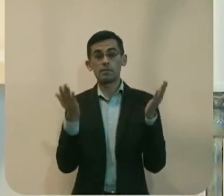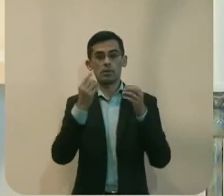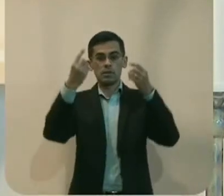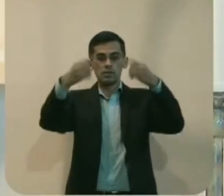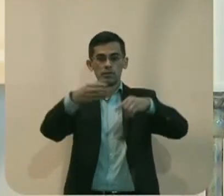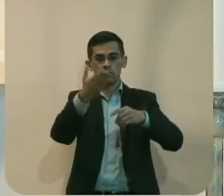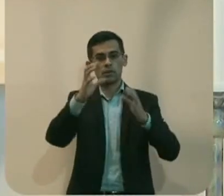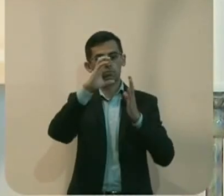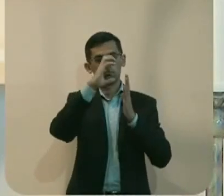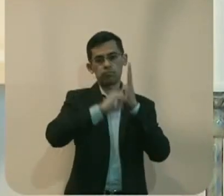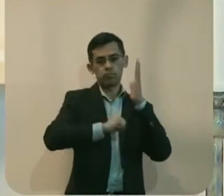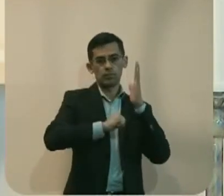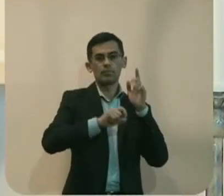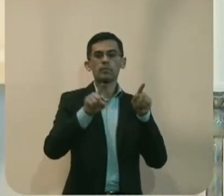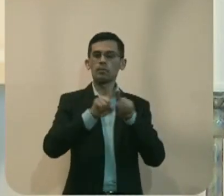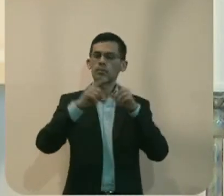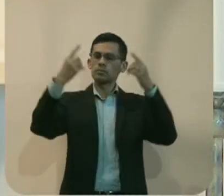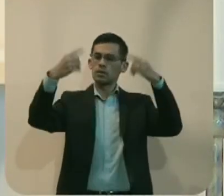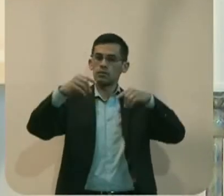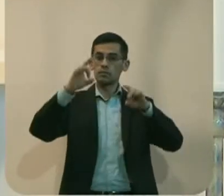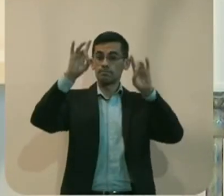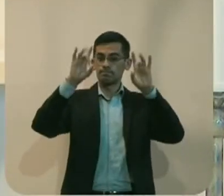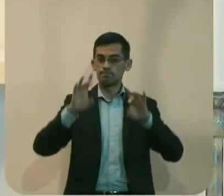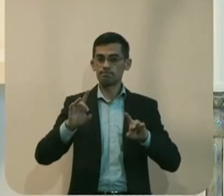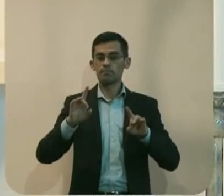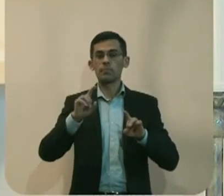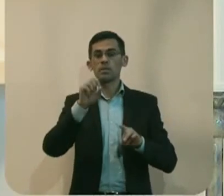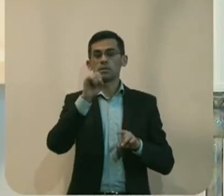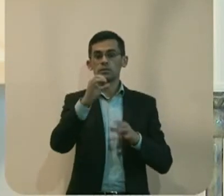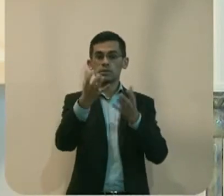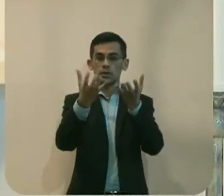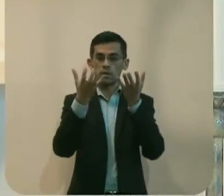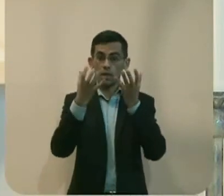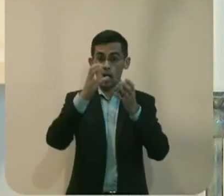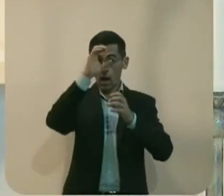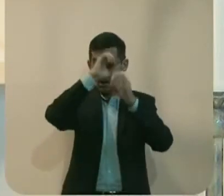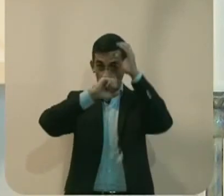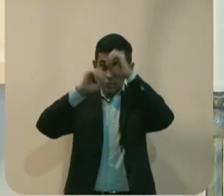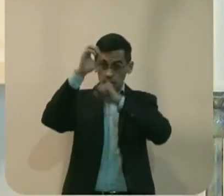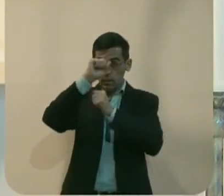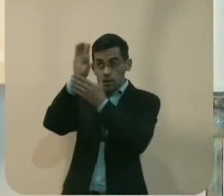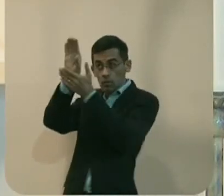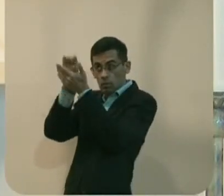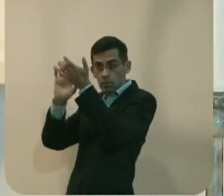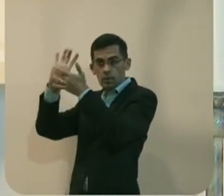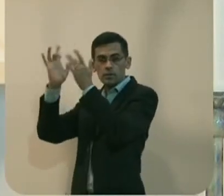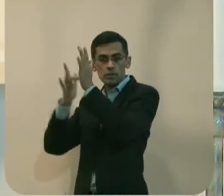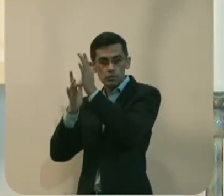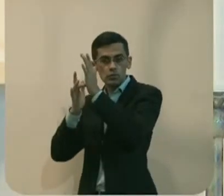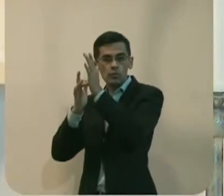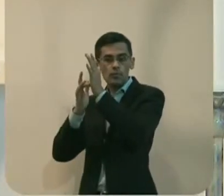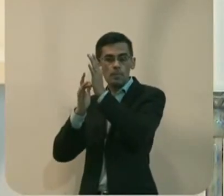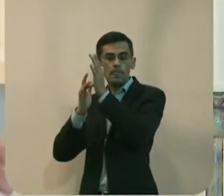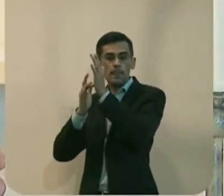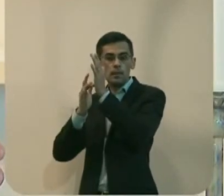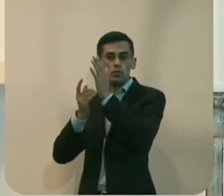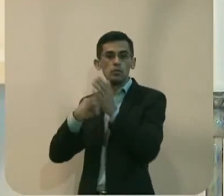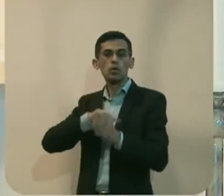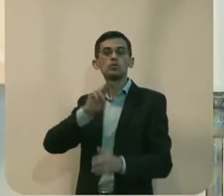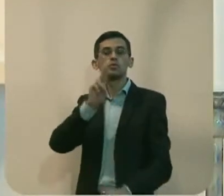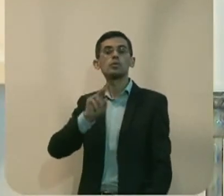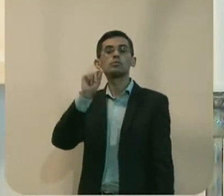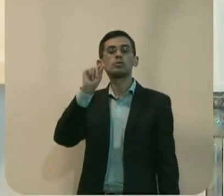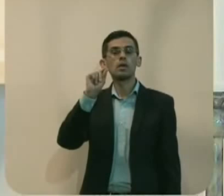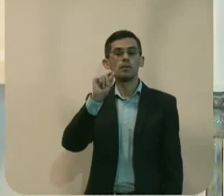você a preencher, e vou fazer um desafio especial. Se você quer aprender a imitar Jesus, a ferramenta que a gente